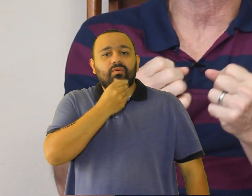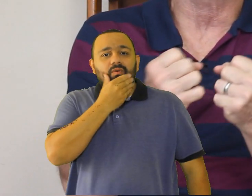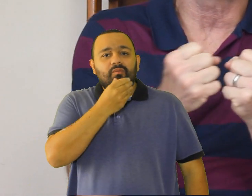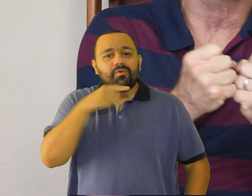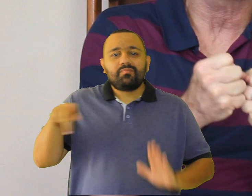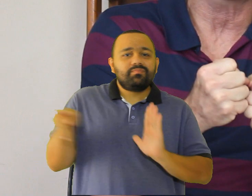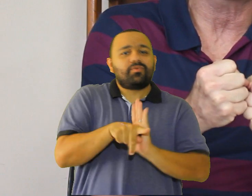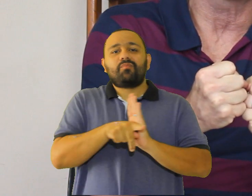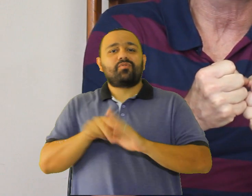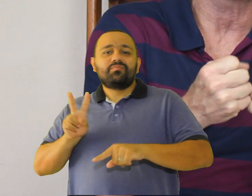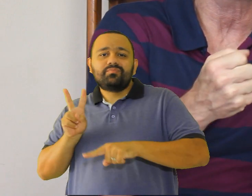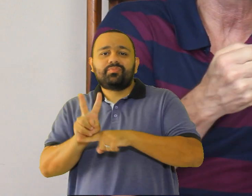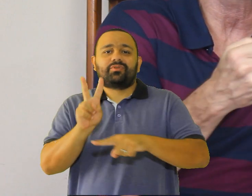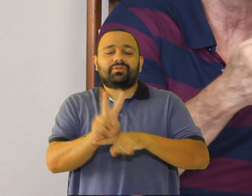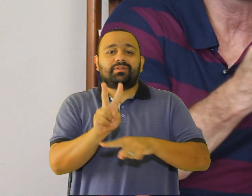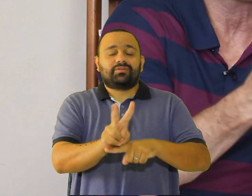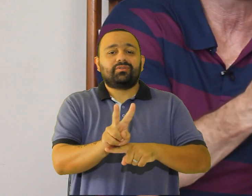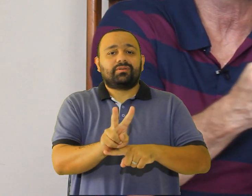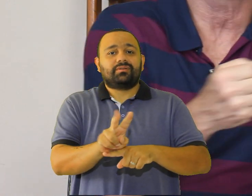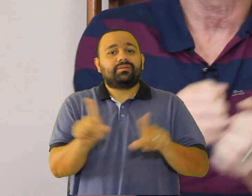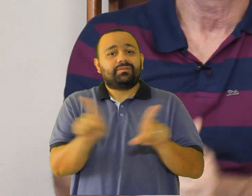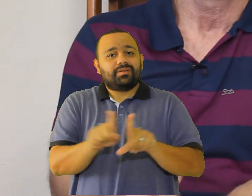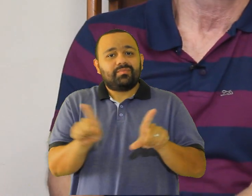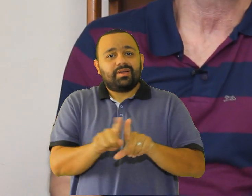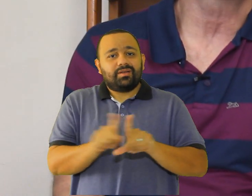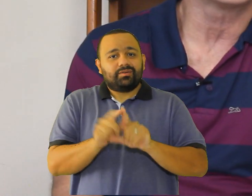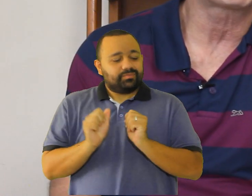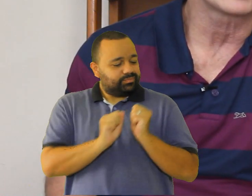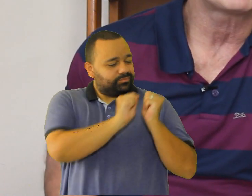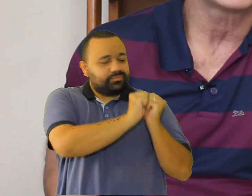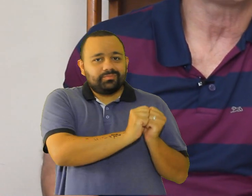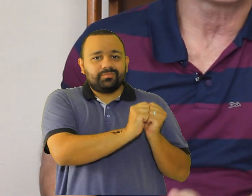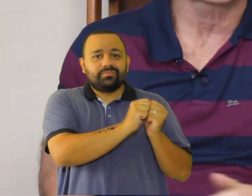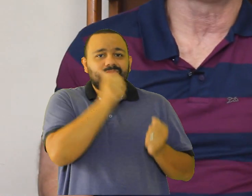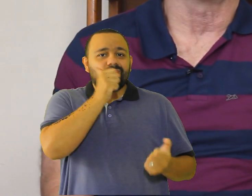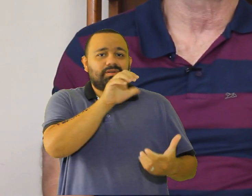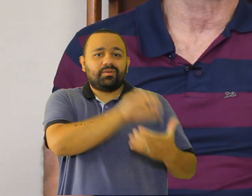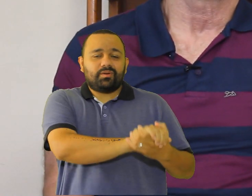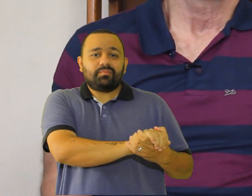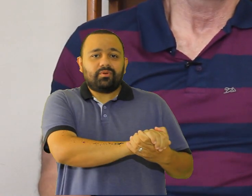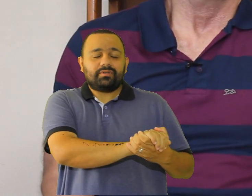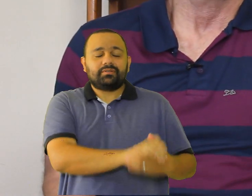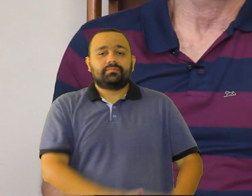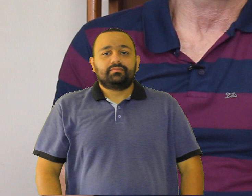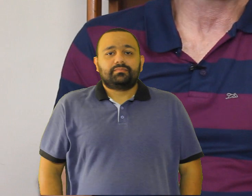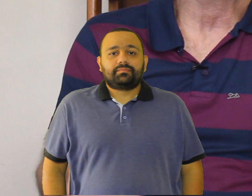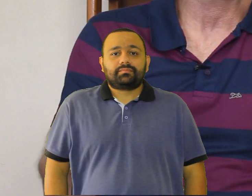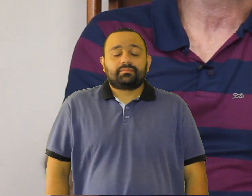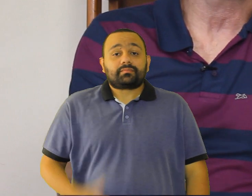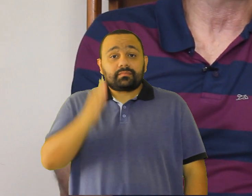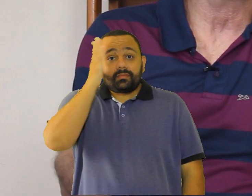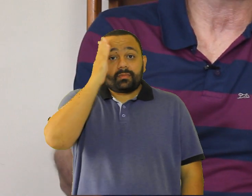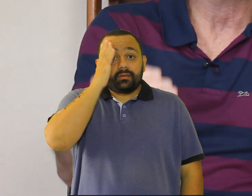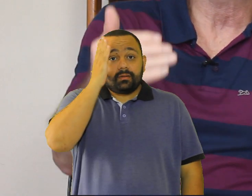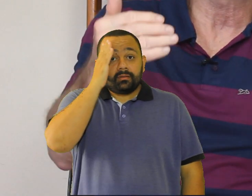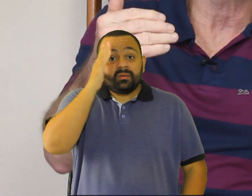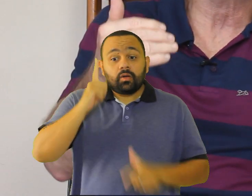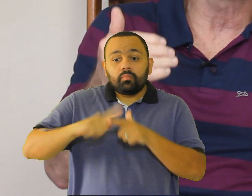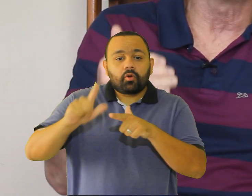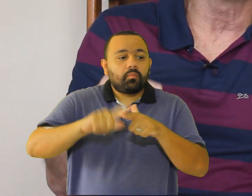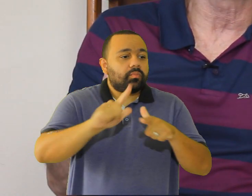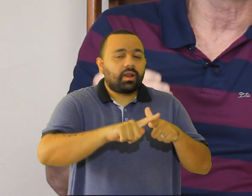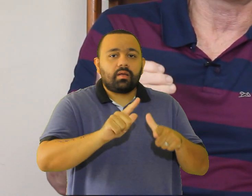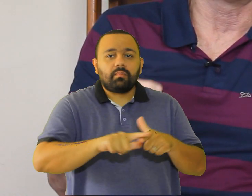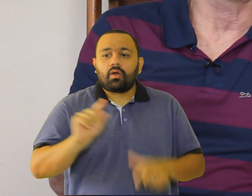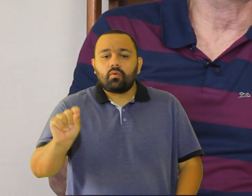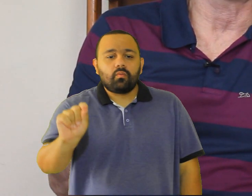homem para ser o protetor também do coração da sua própria esposa. A tragédia é do